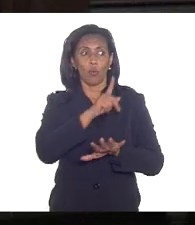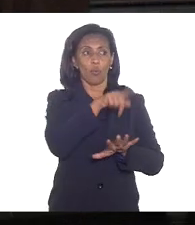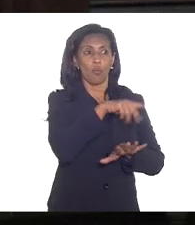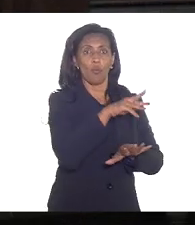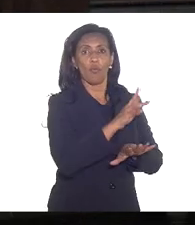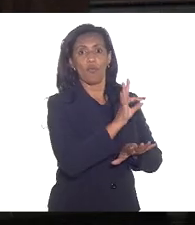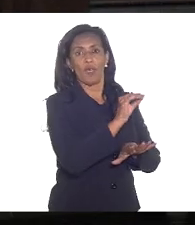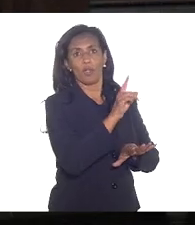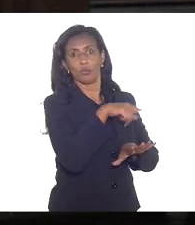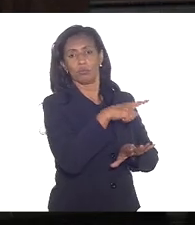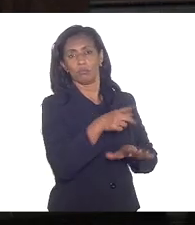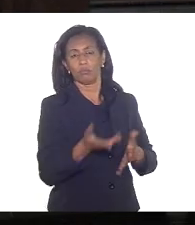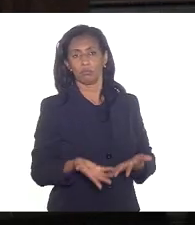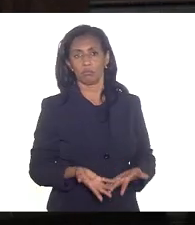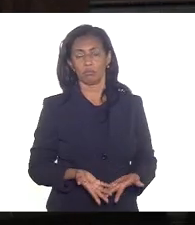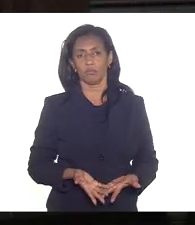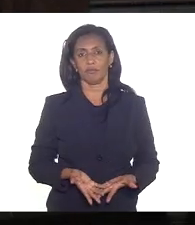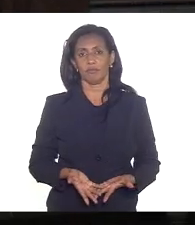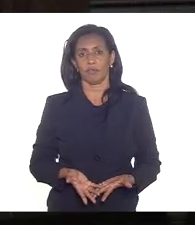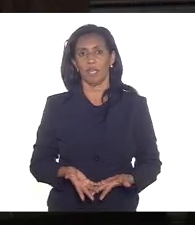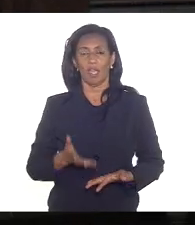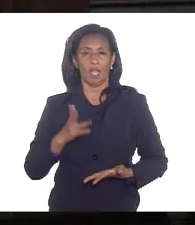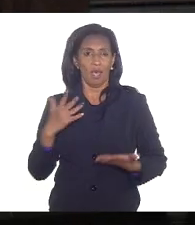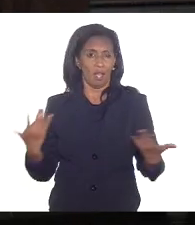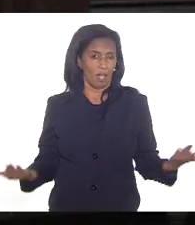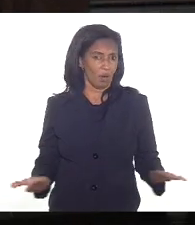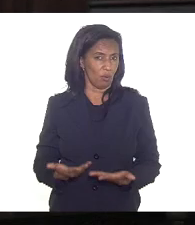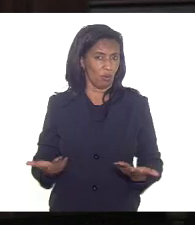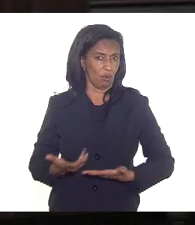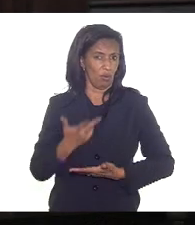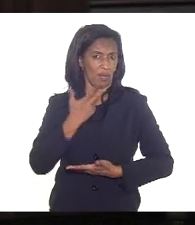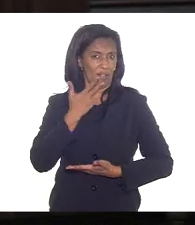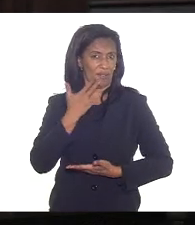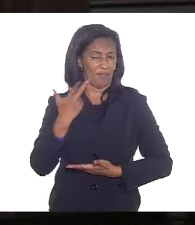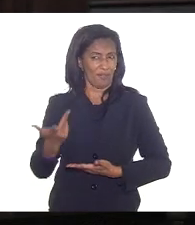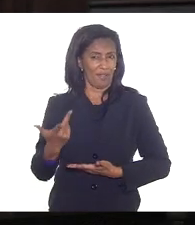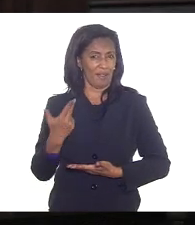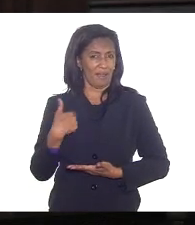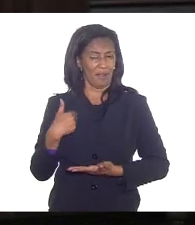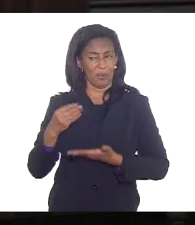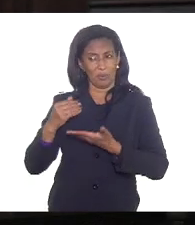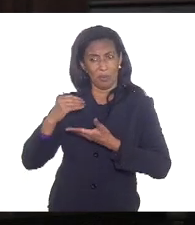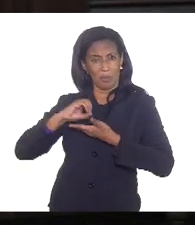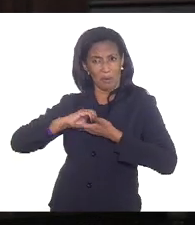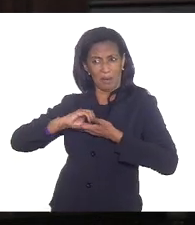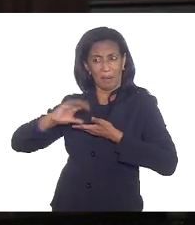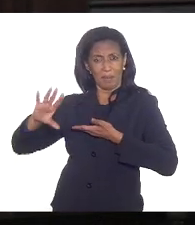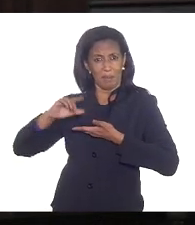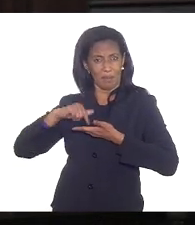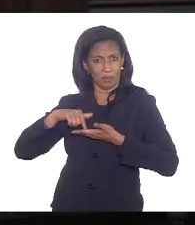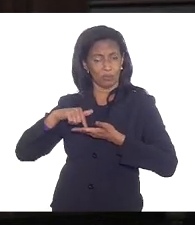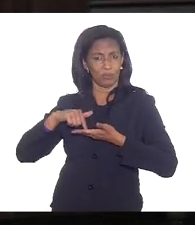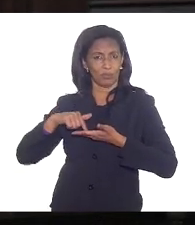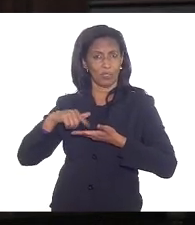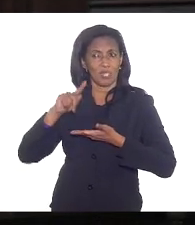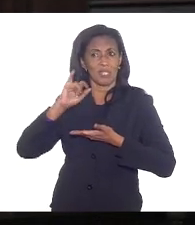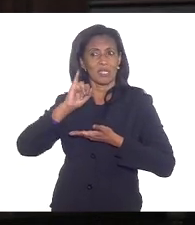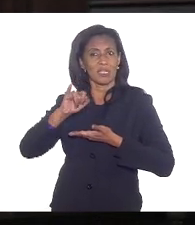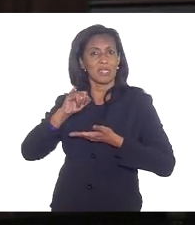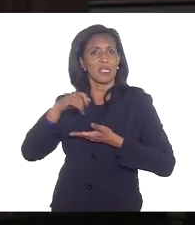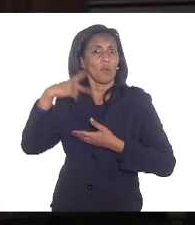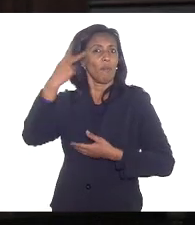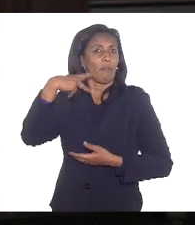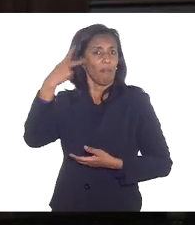desse objeto agora disse no meu encaminhamento se o Parlamento